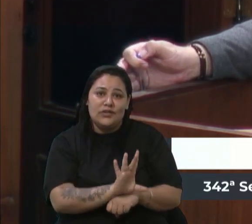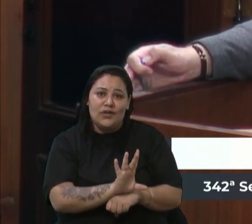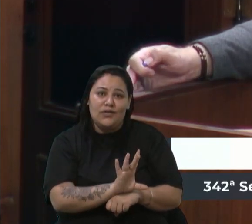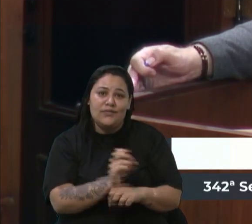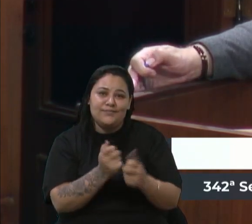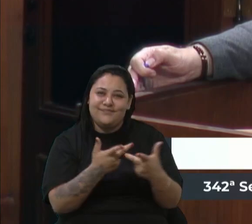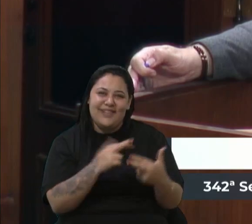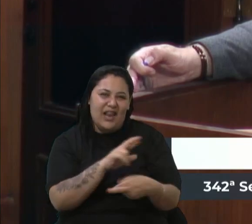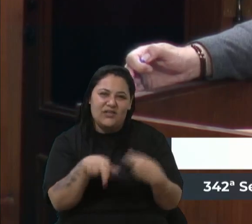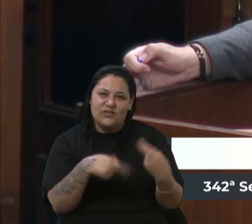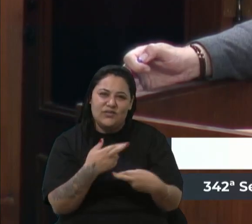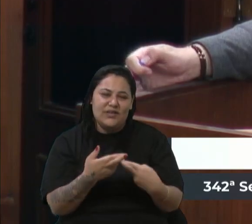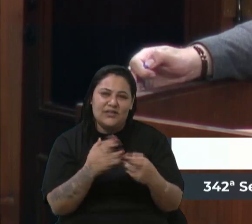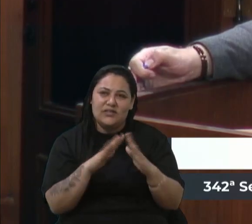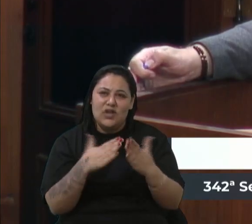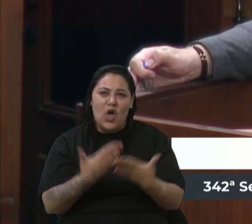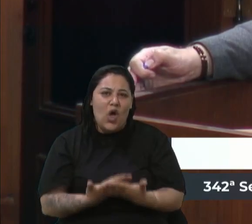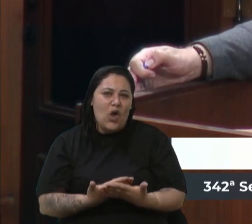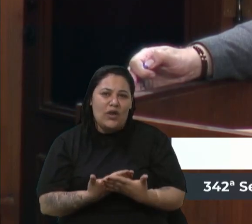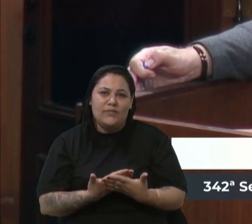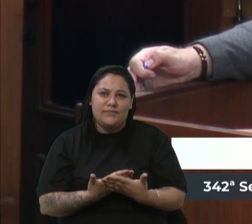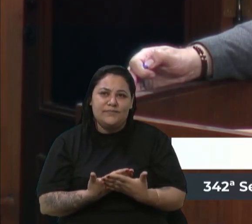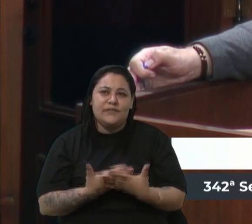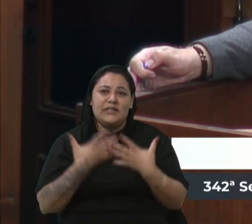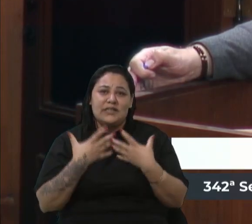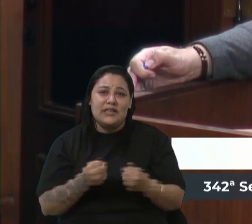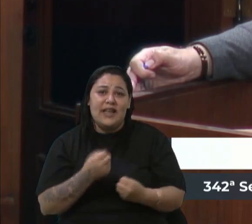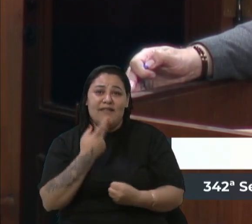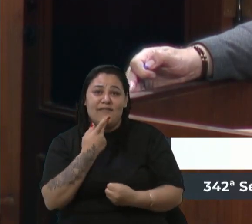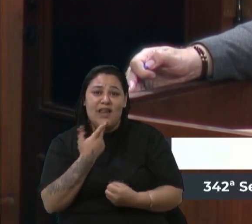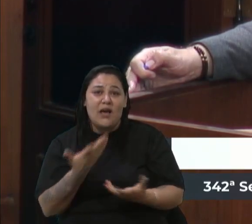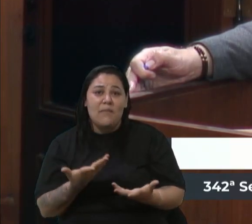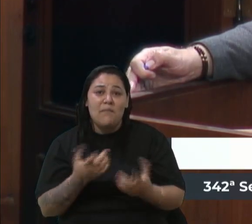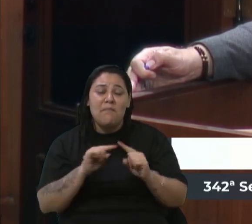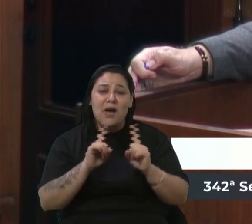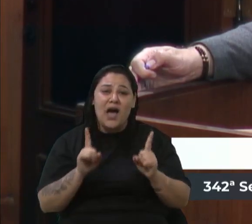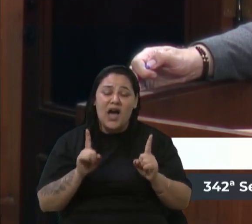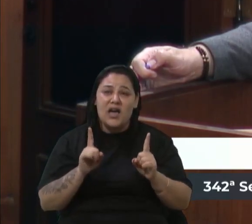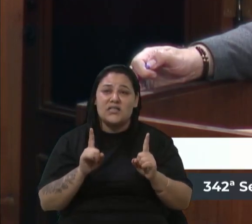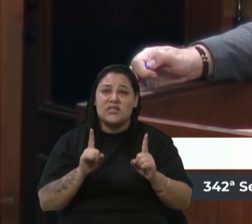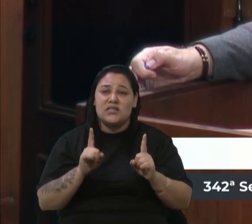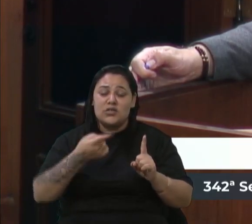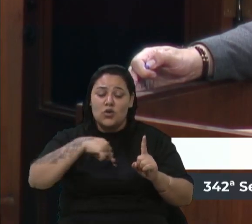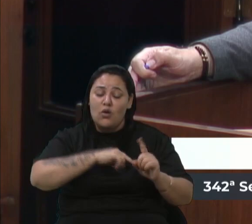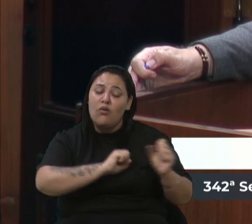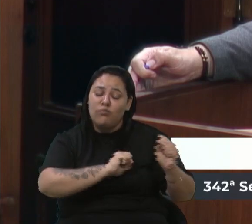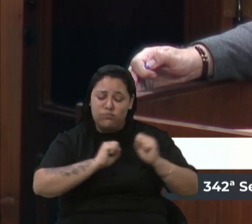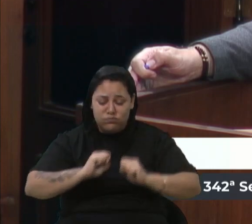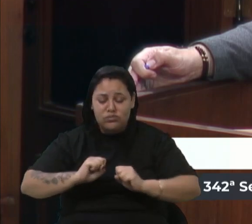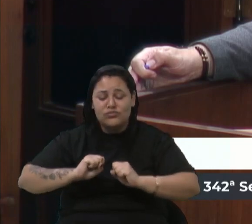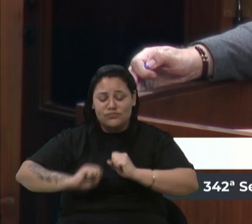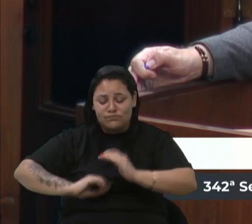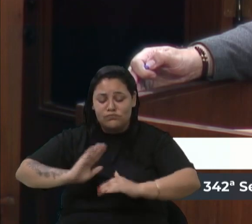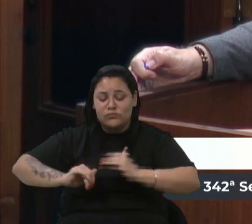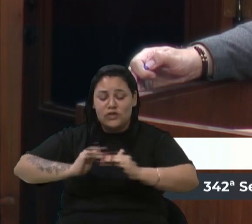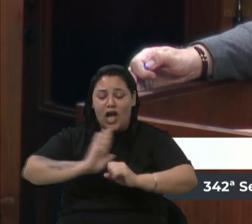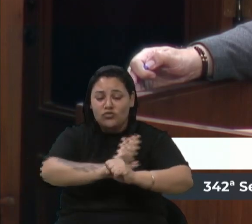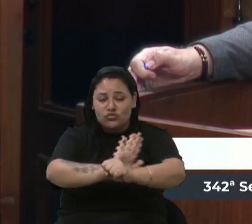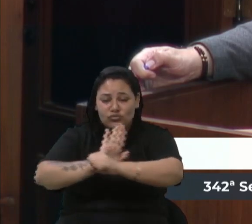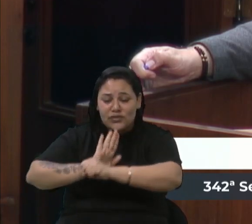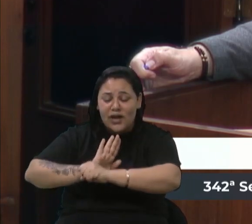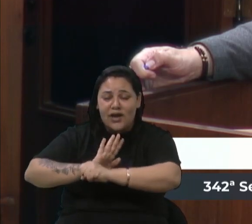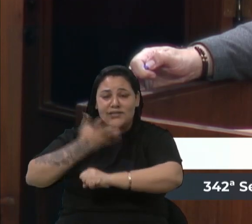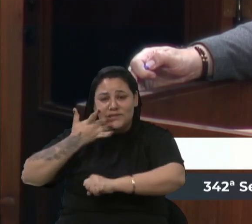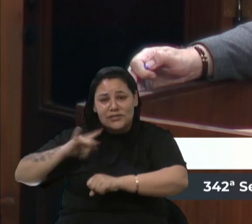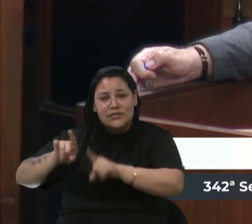transversal que a secretária fala, mas nós poderíamos avançar nessa questão da educação para o trânsito.